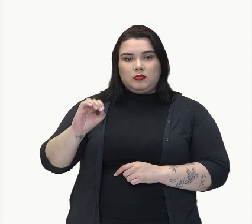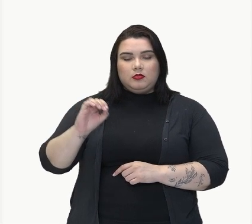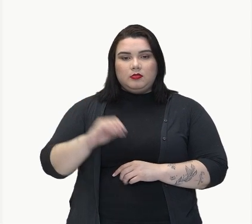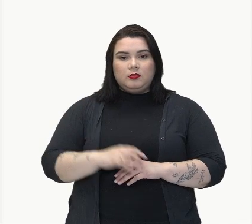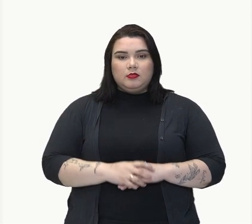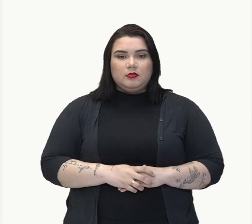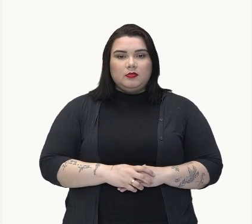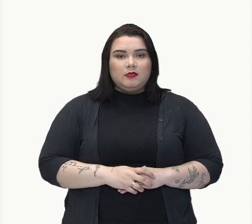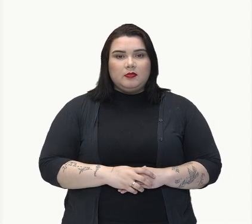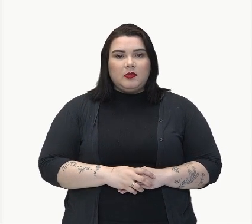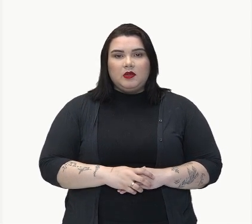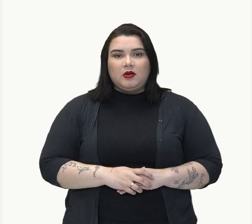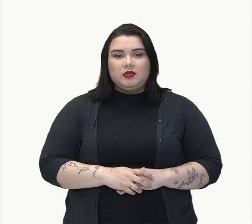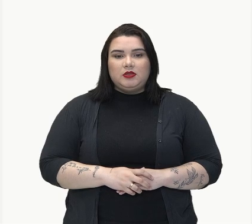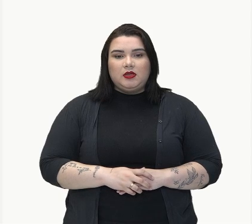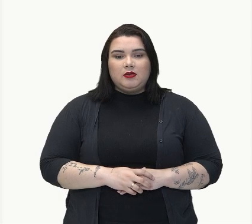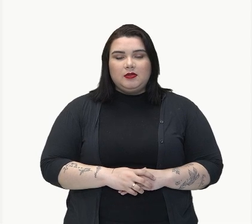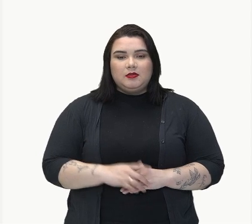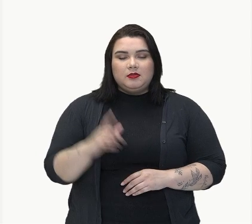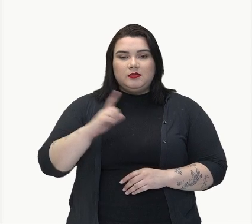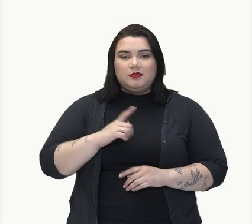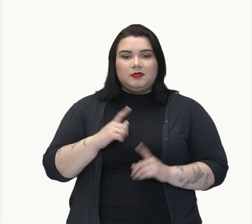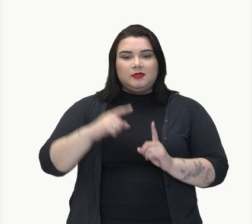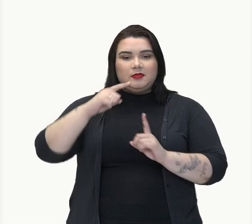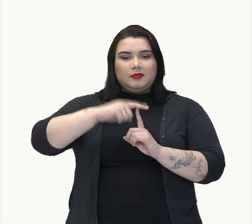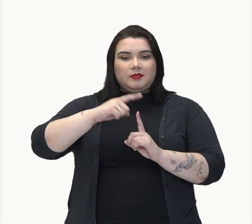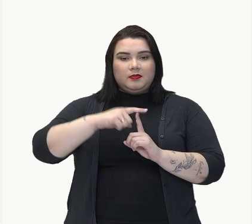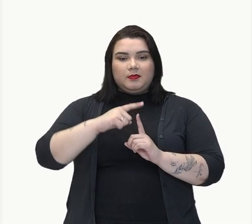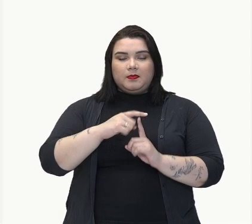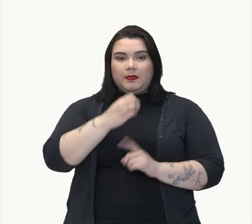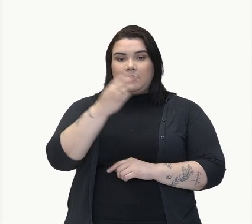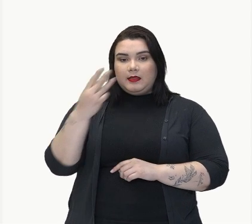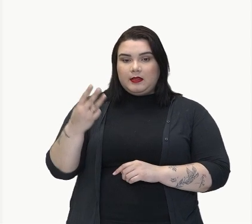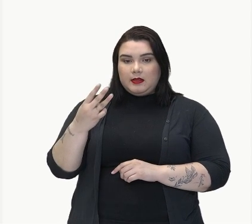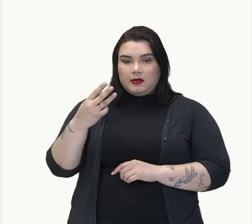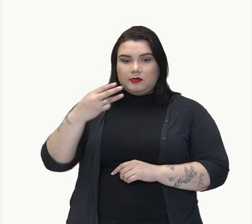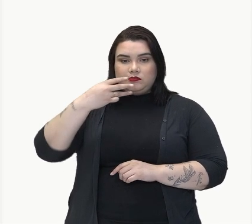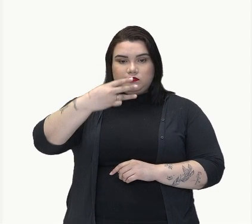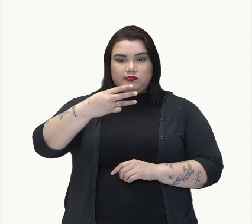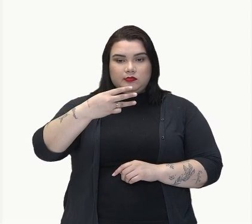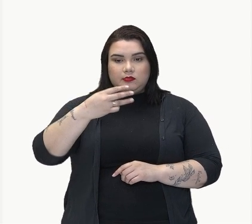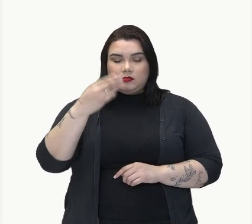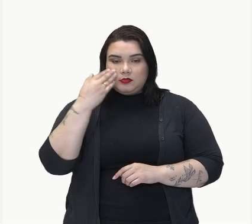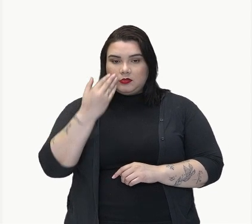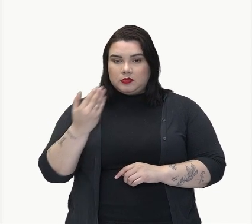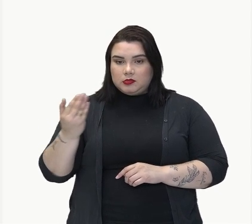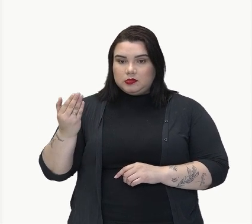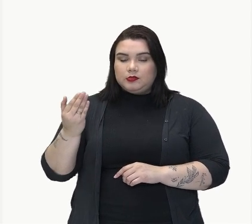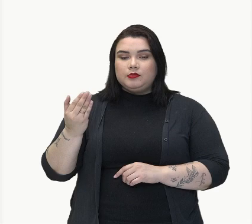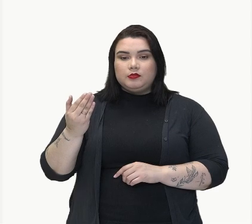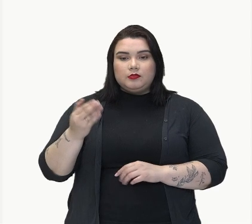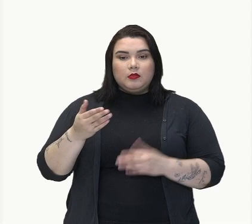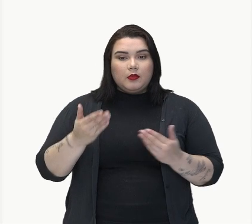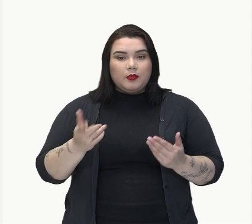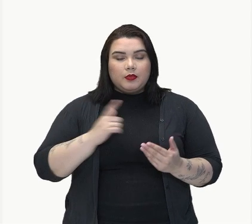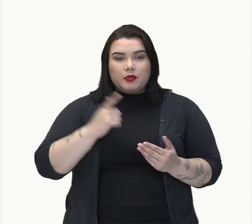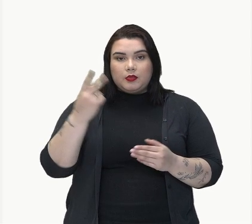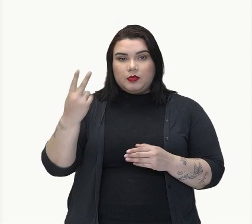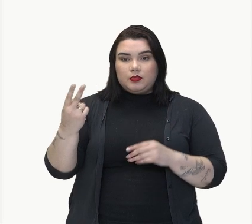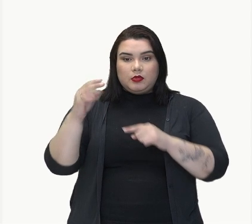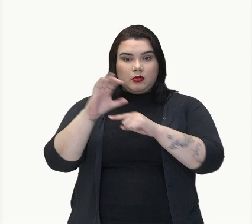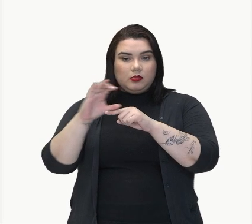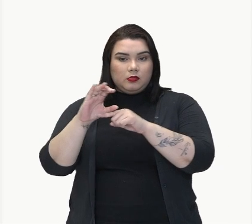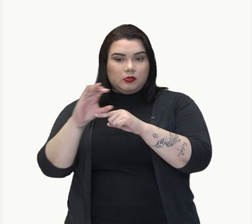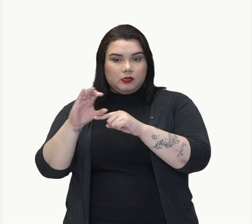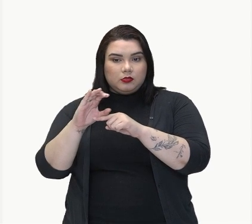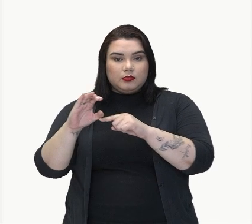aqui nós temos uma ligação tripla, olha. Ligação tripla. Eu tenho 2 carbono e esse aqui